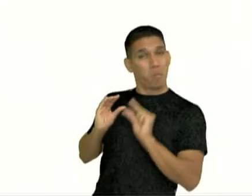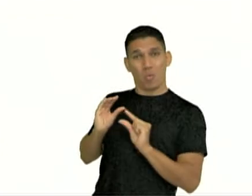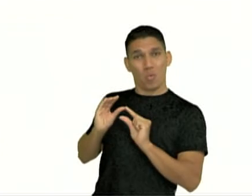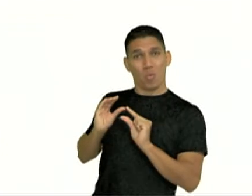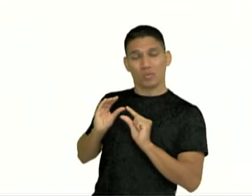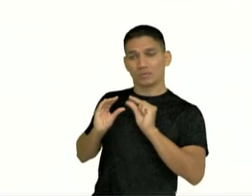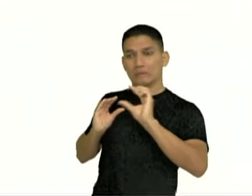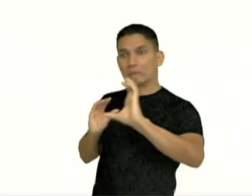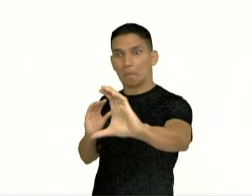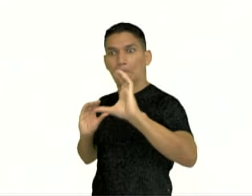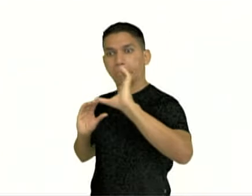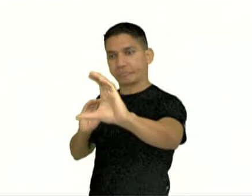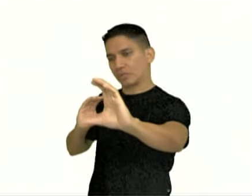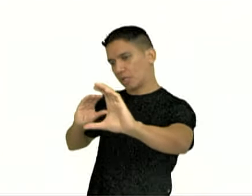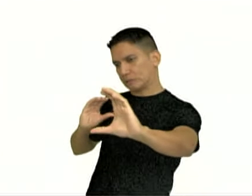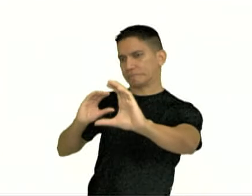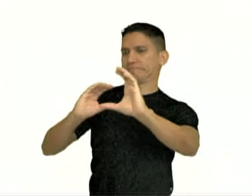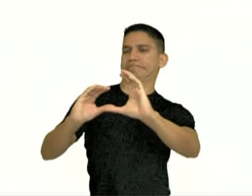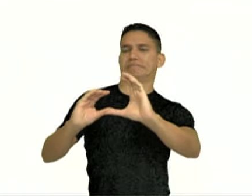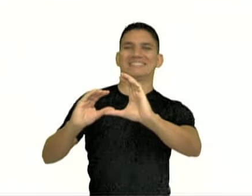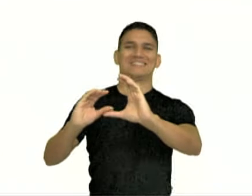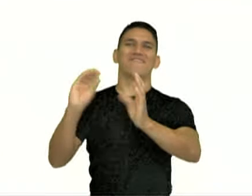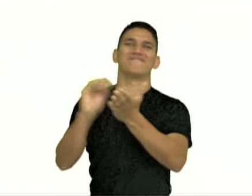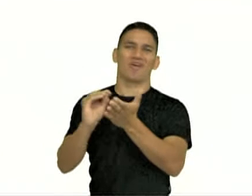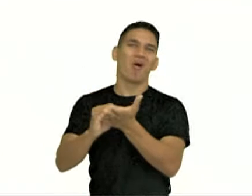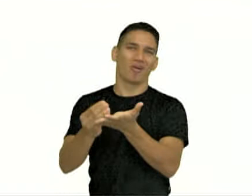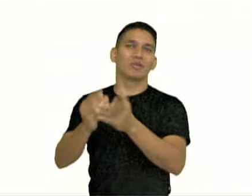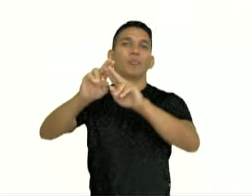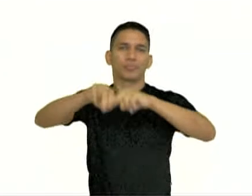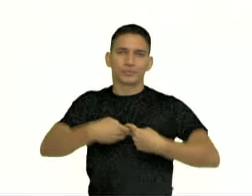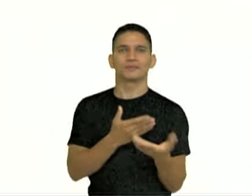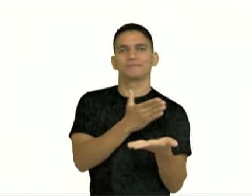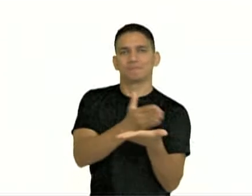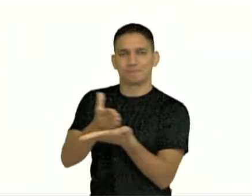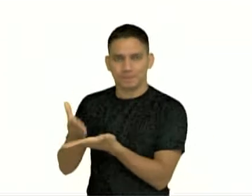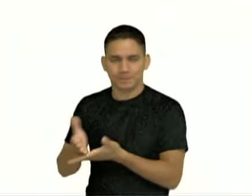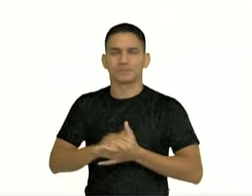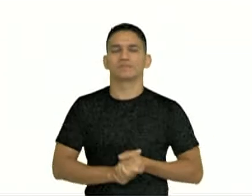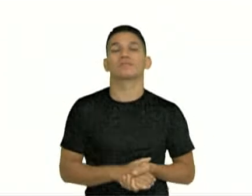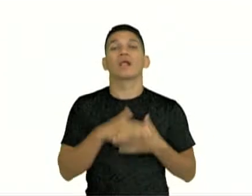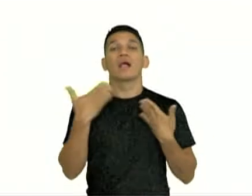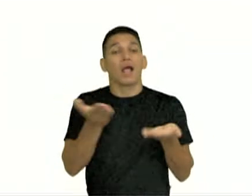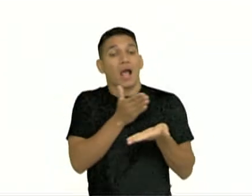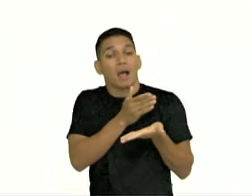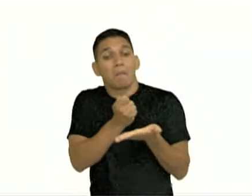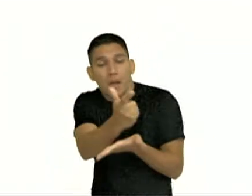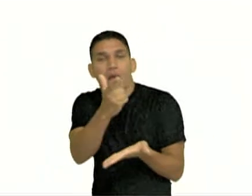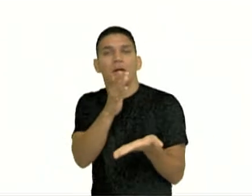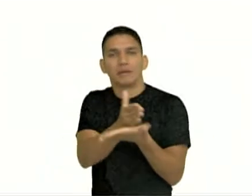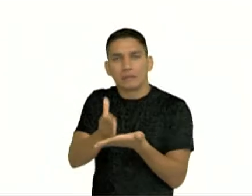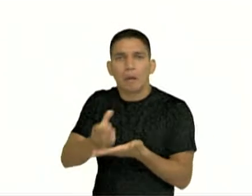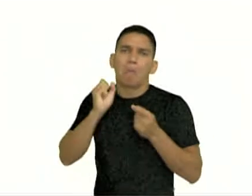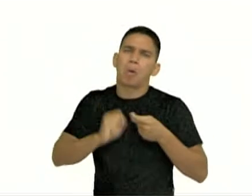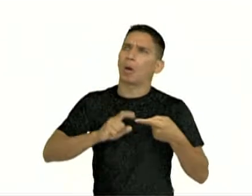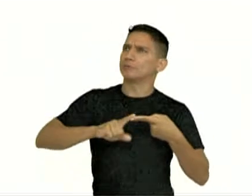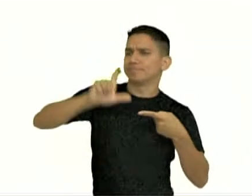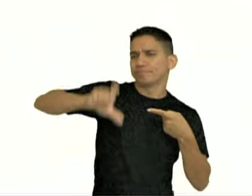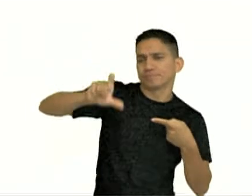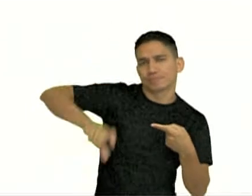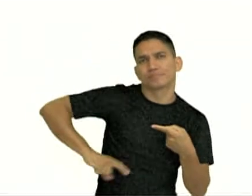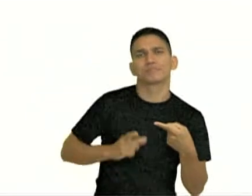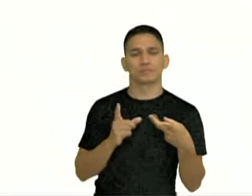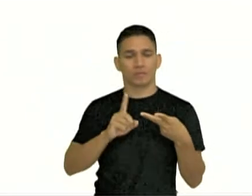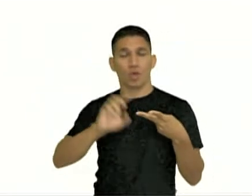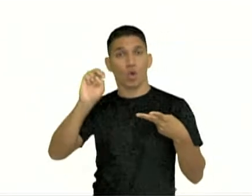acaba comprando a prazo, né? Essas compras a prazo, ela pode ser ou cartão de crédito